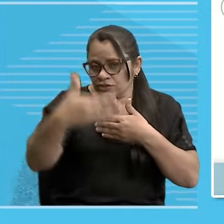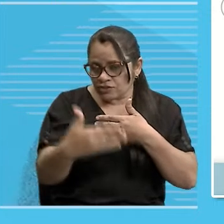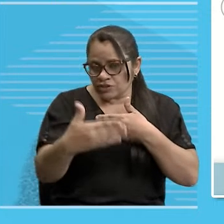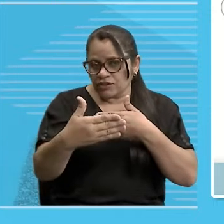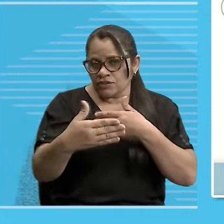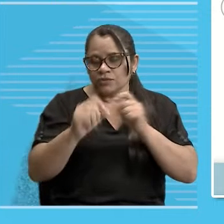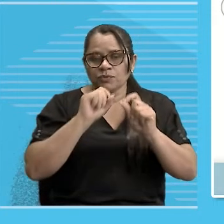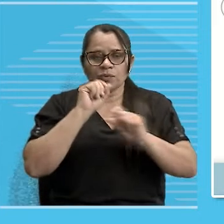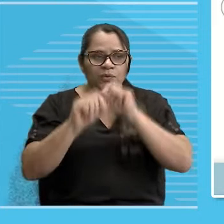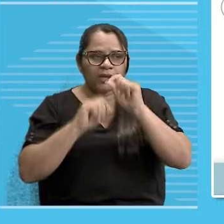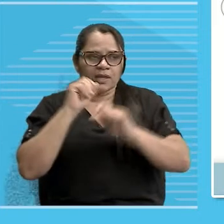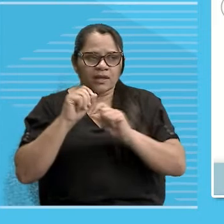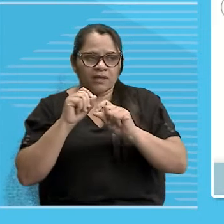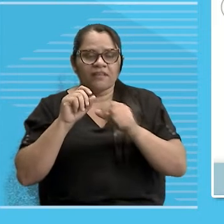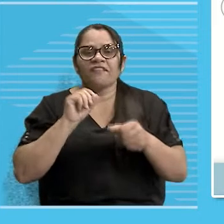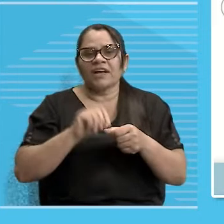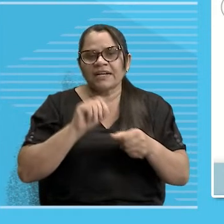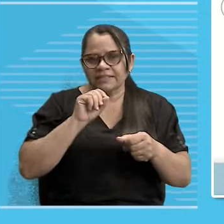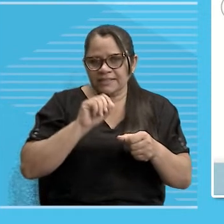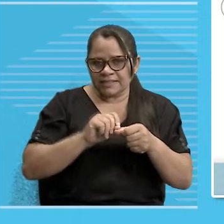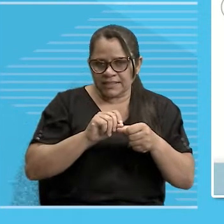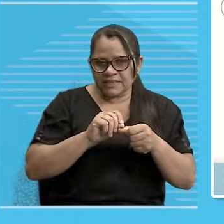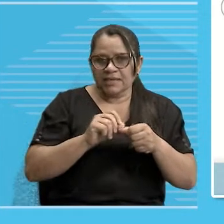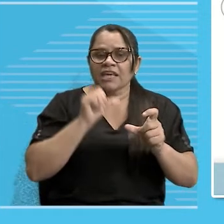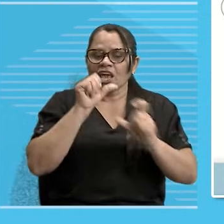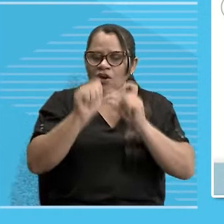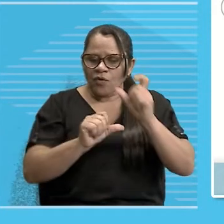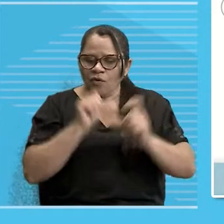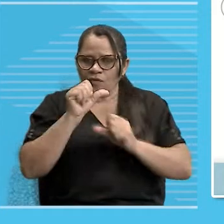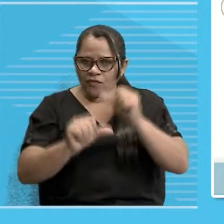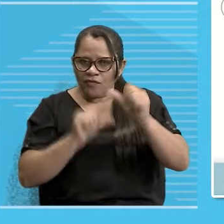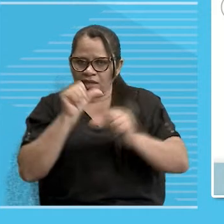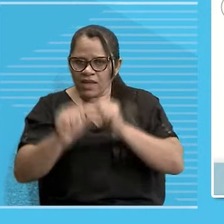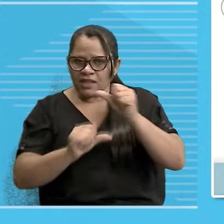Canavieira, nós vamos converter